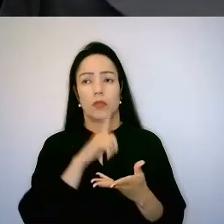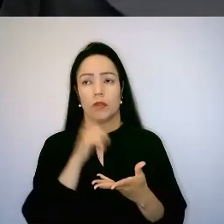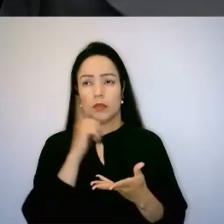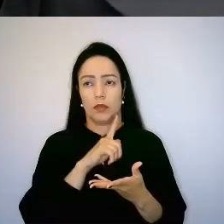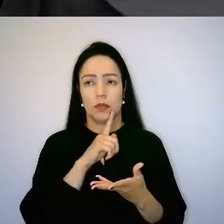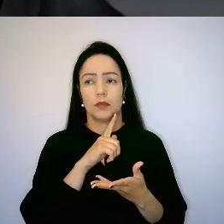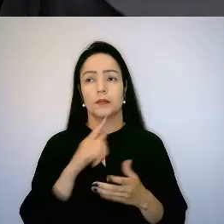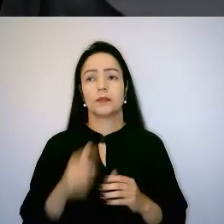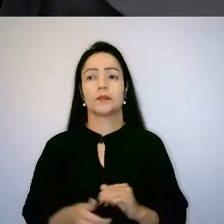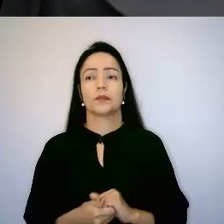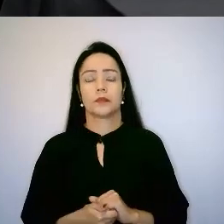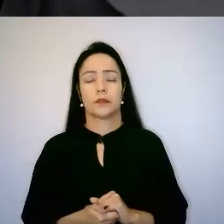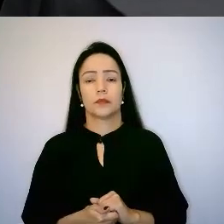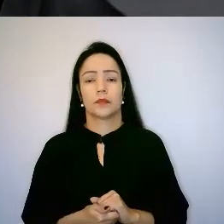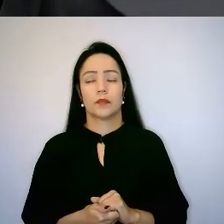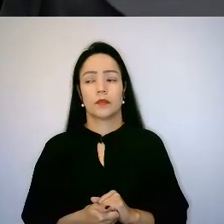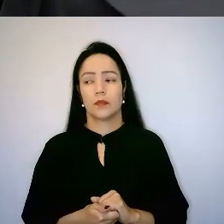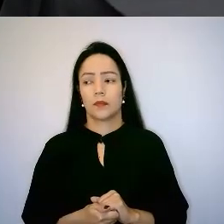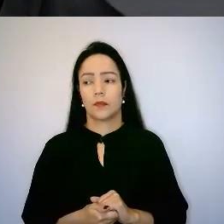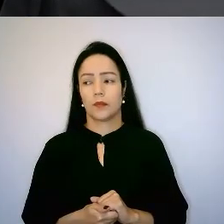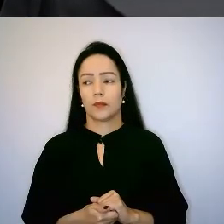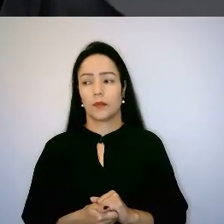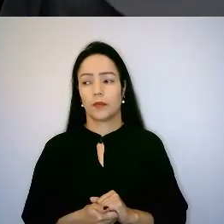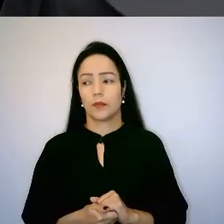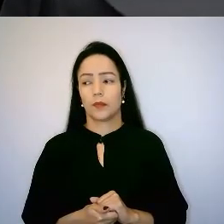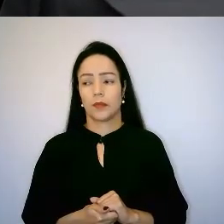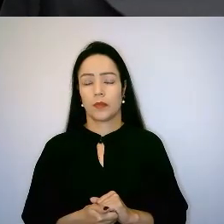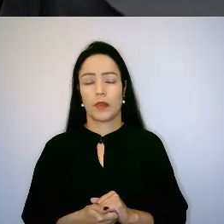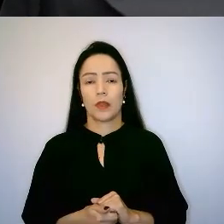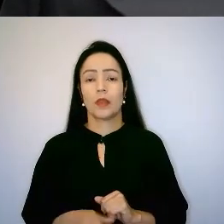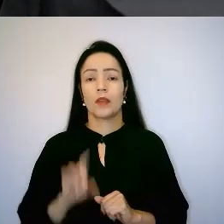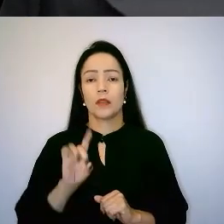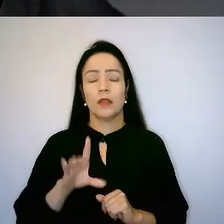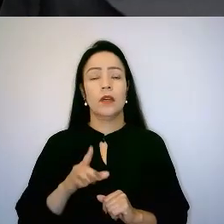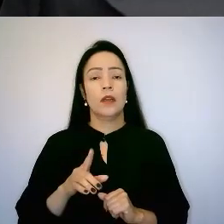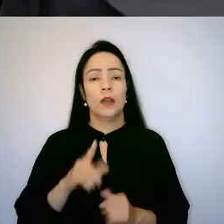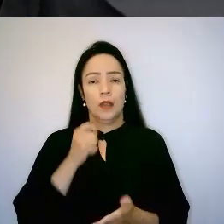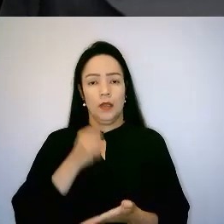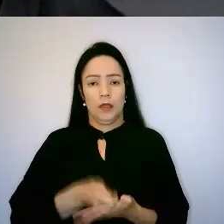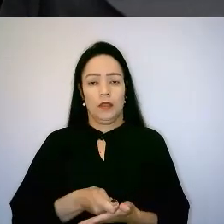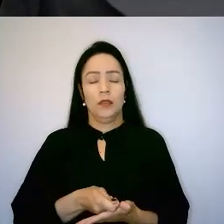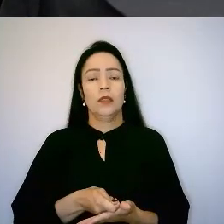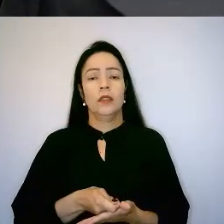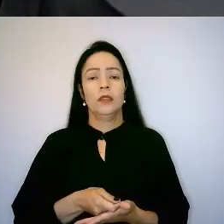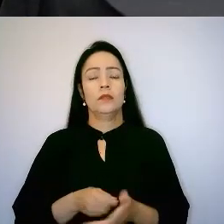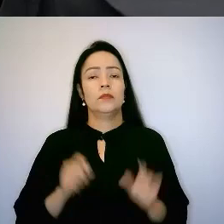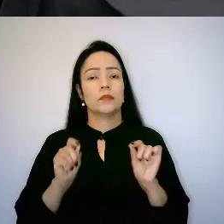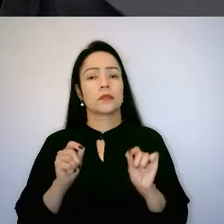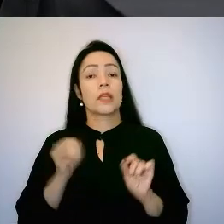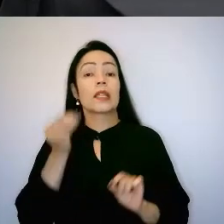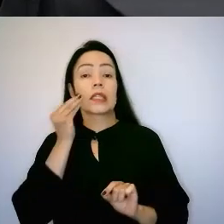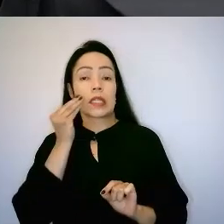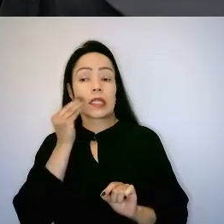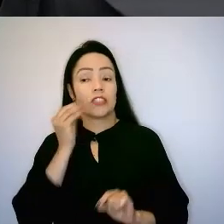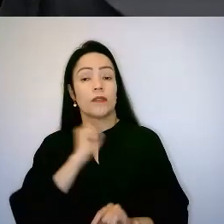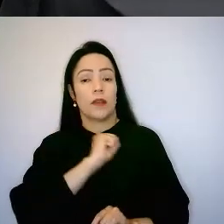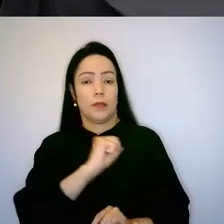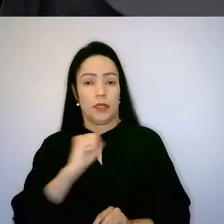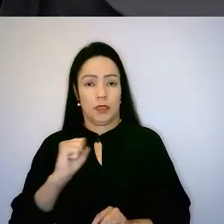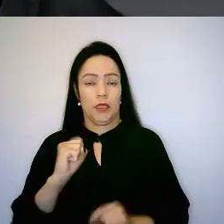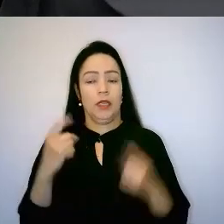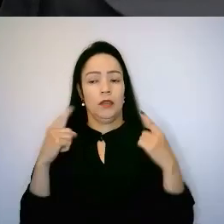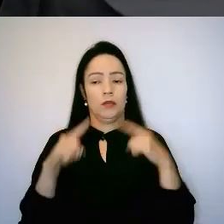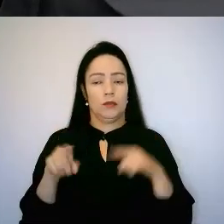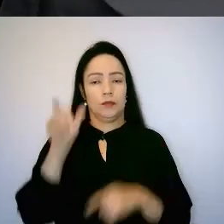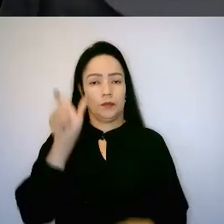anulando tão somente a sentença do tocante a tentativa de homicídio contra vítima Juliana